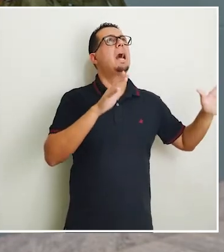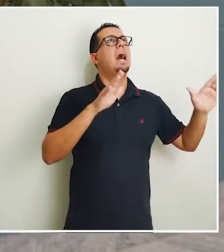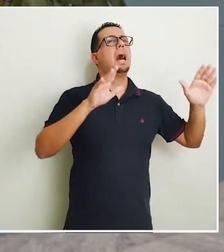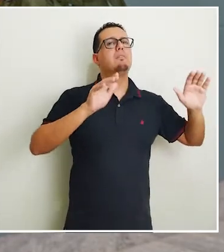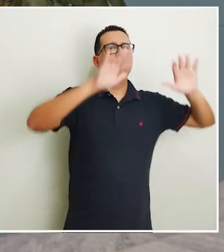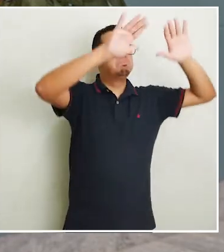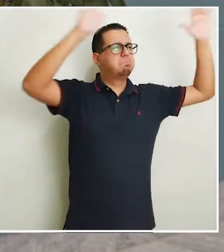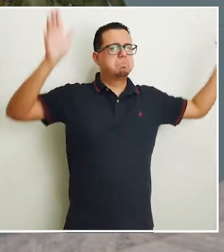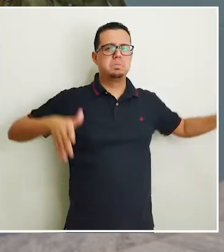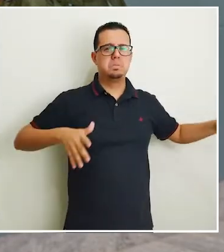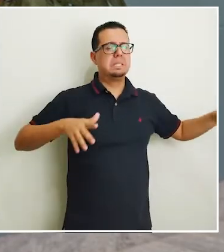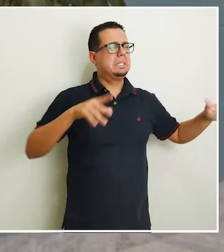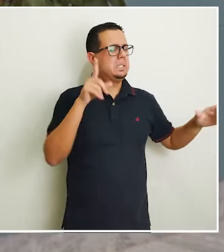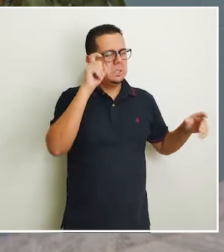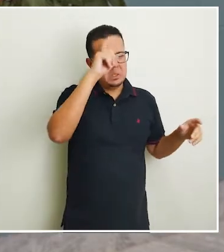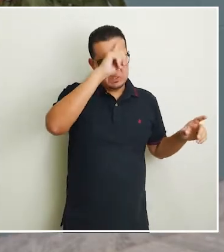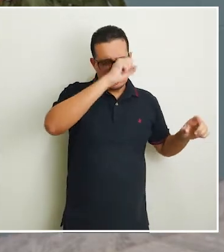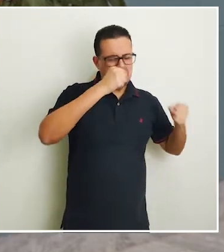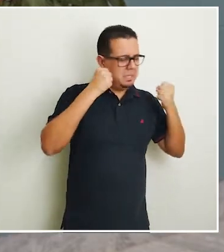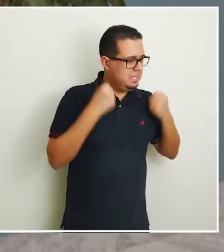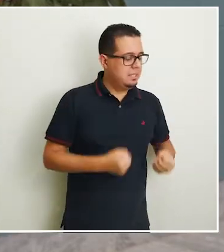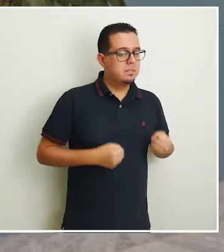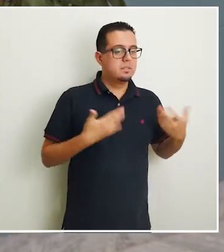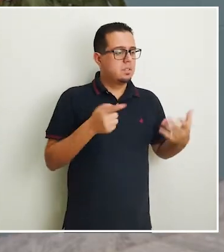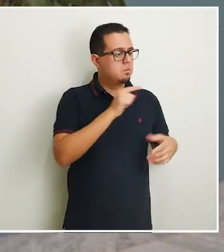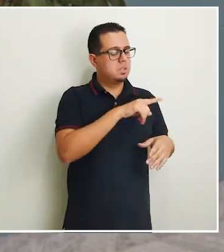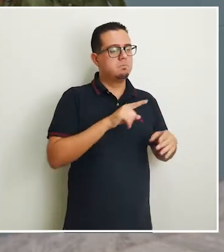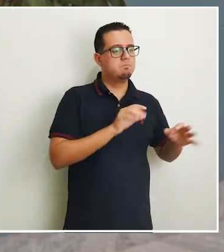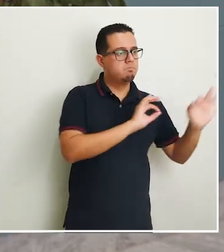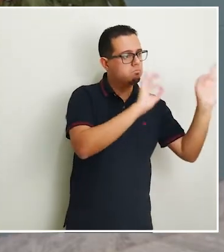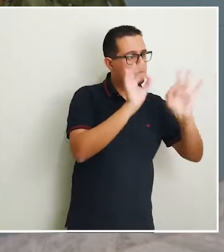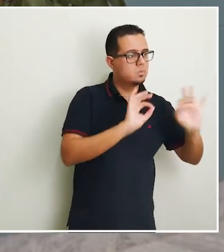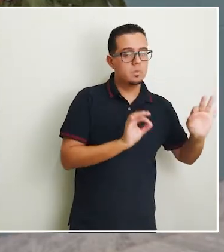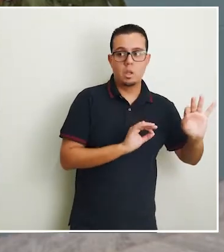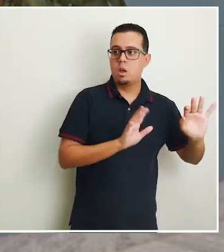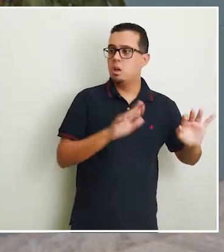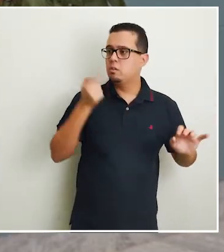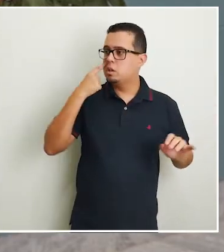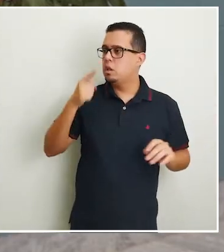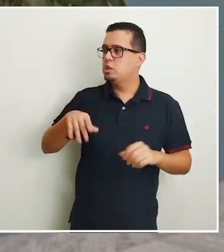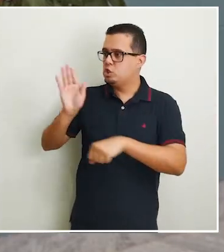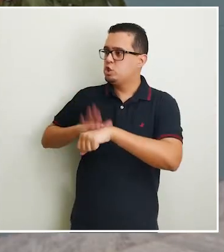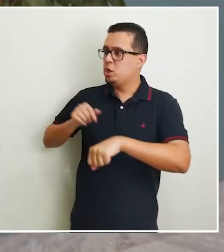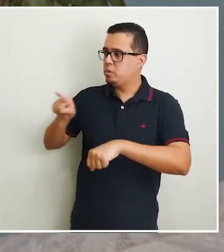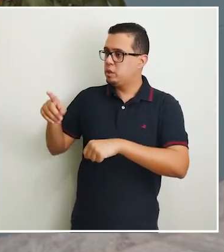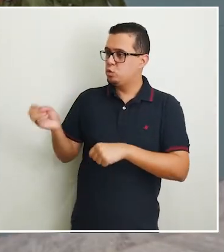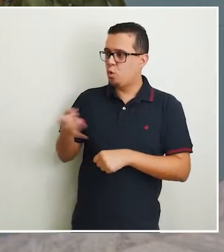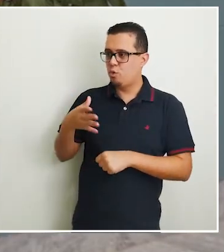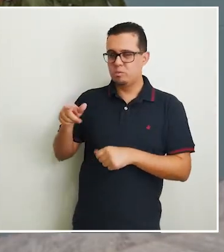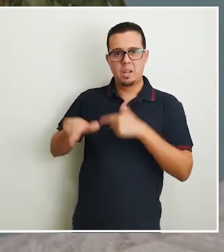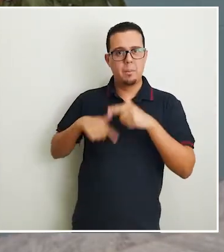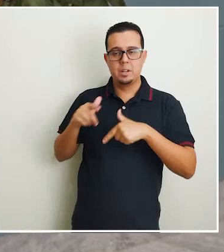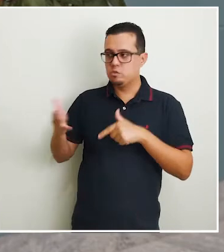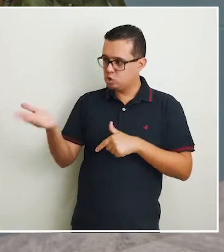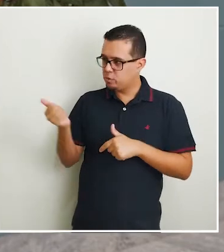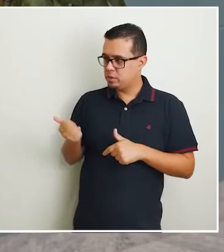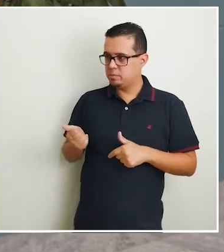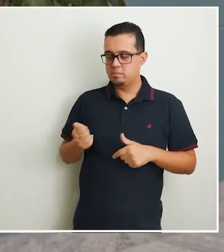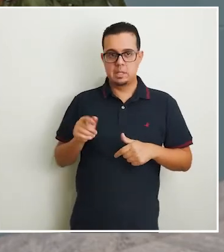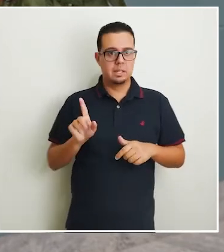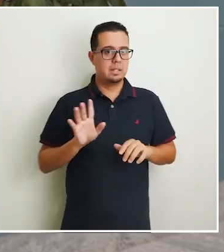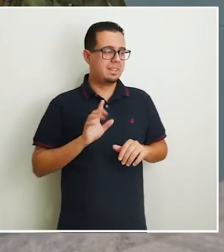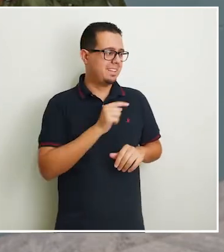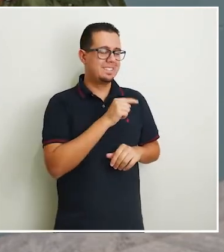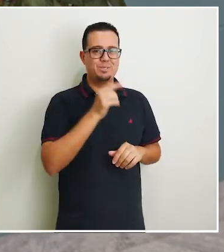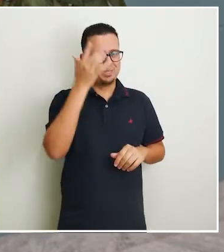delicado. Enquanto ele está ali gerindo aquela equipe toda, ele chama um novato, que era o Big Boss, na verdade, ele nem sabia. E com